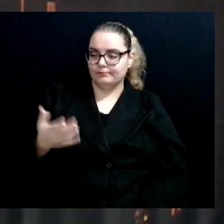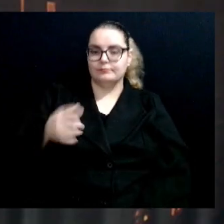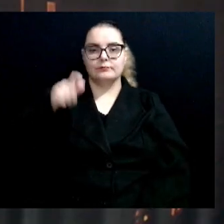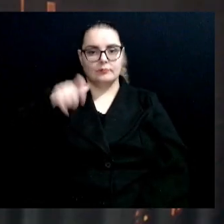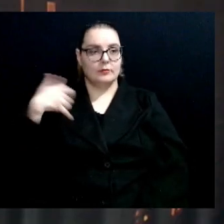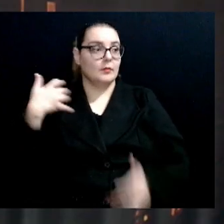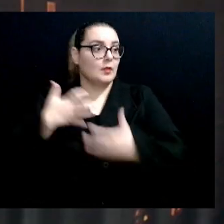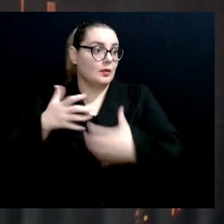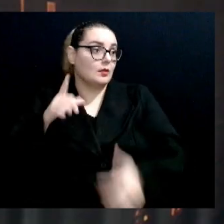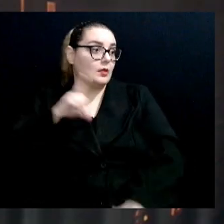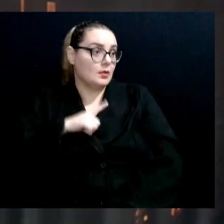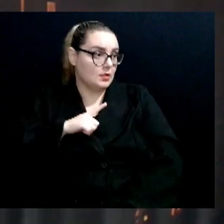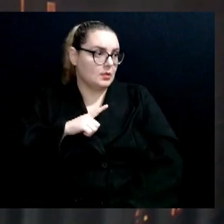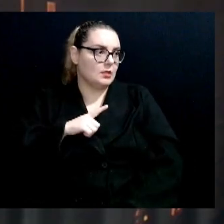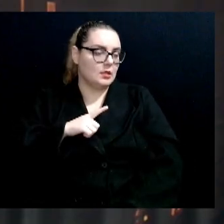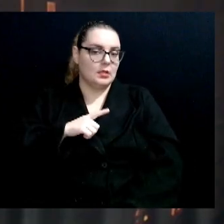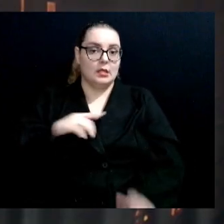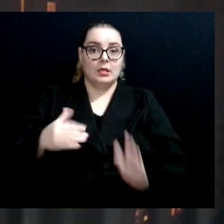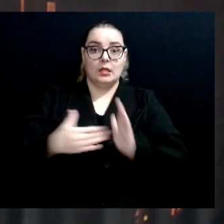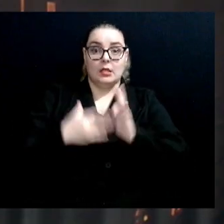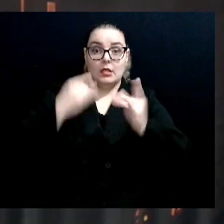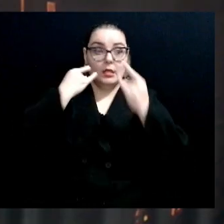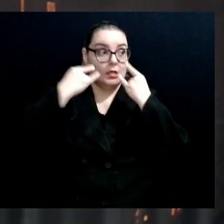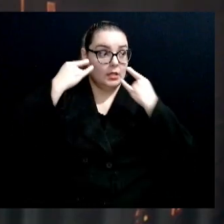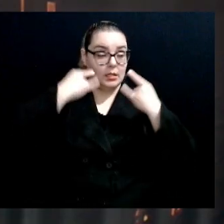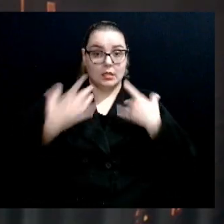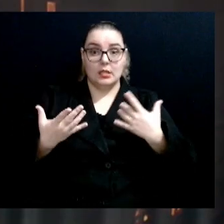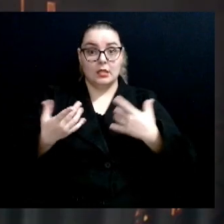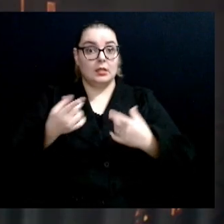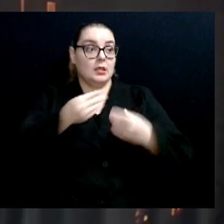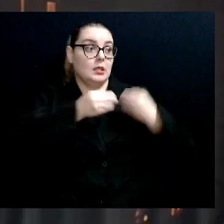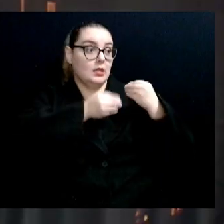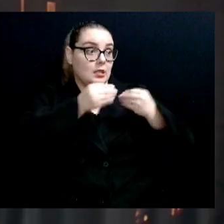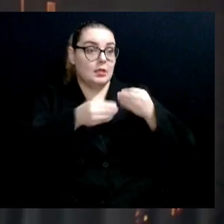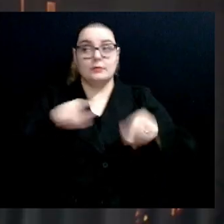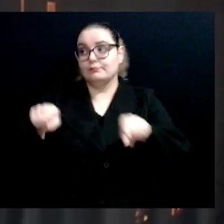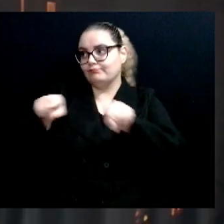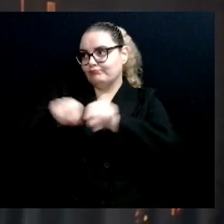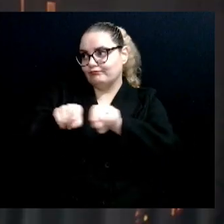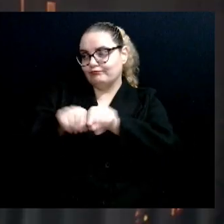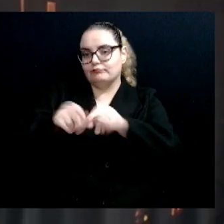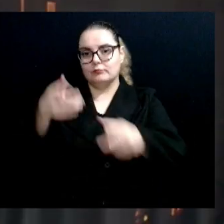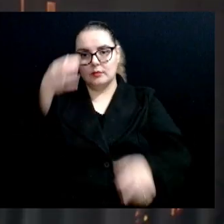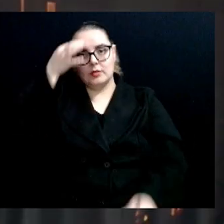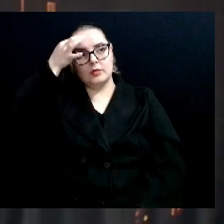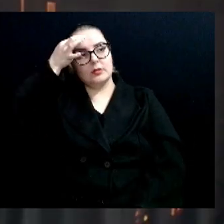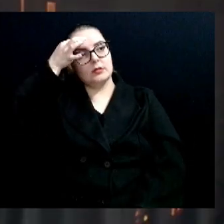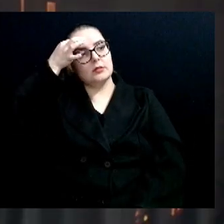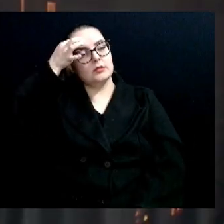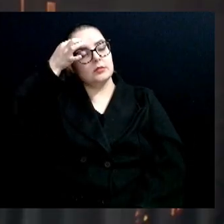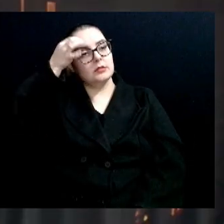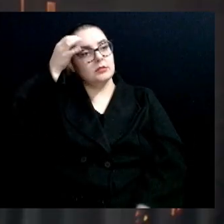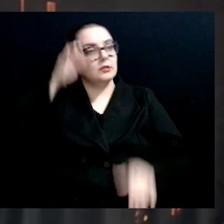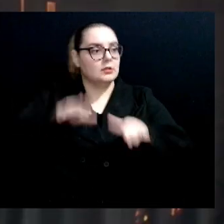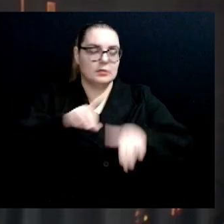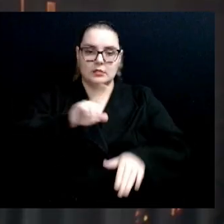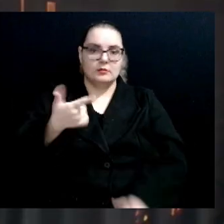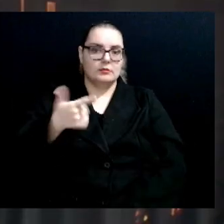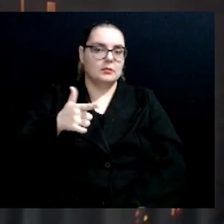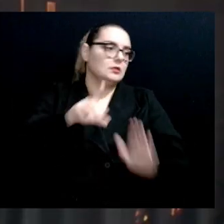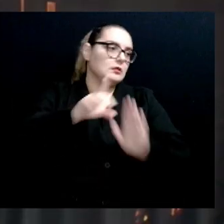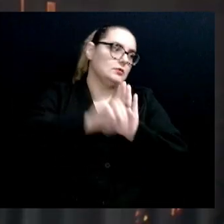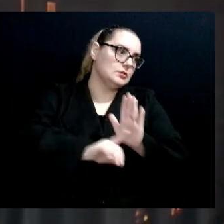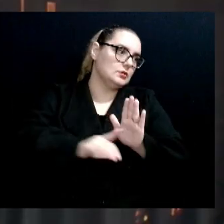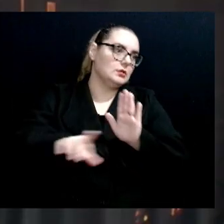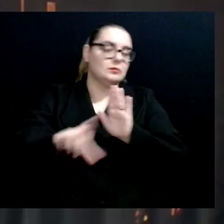vezes até interessado na herança. Também. Né? Que nem sempre ele vai ter o direito legal, mas se eu cuidar,